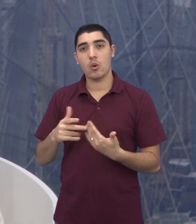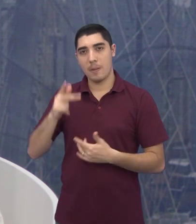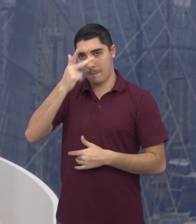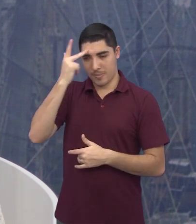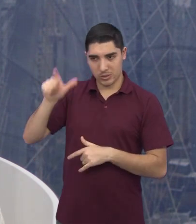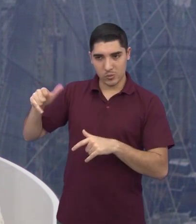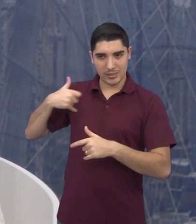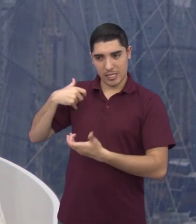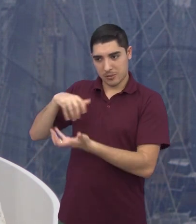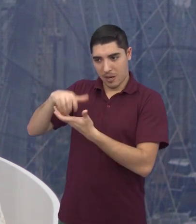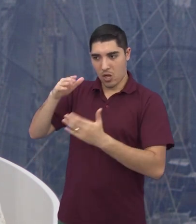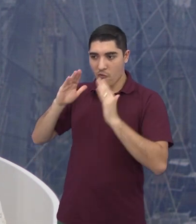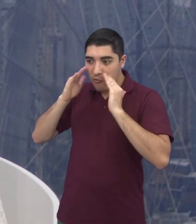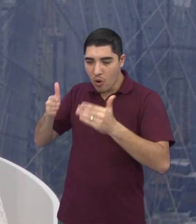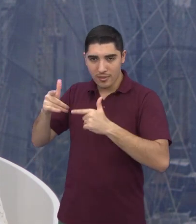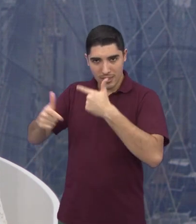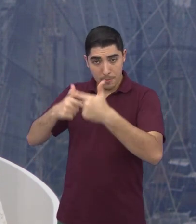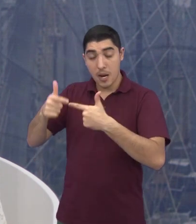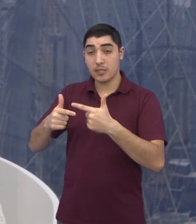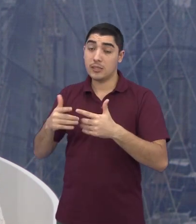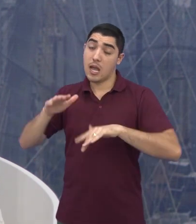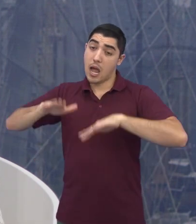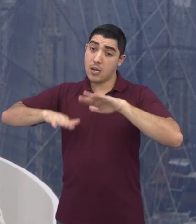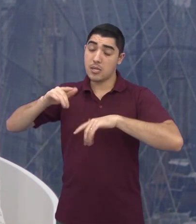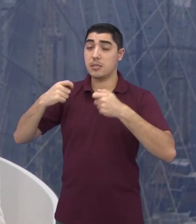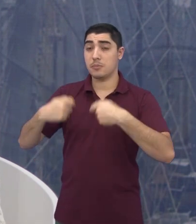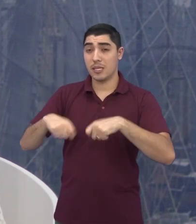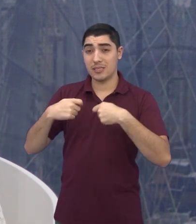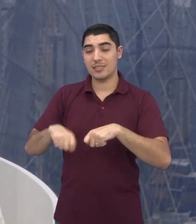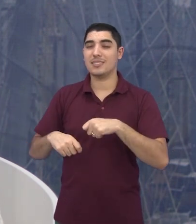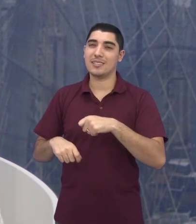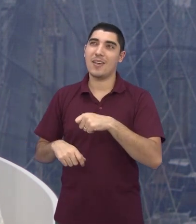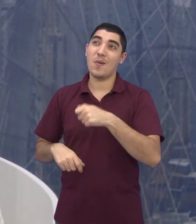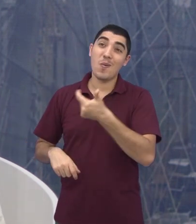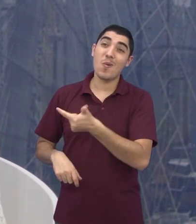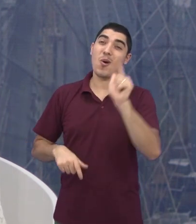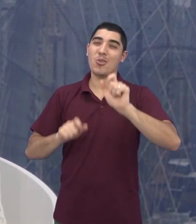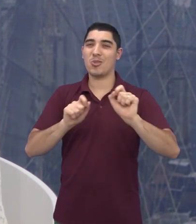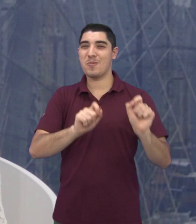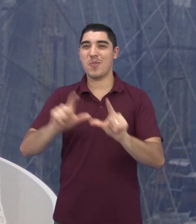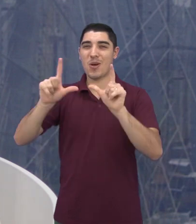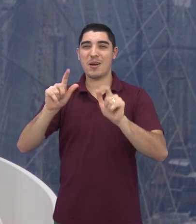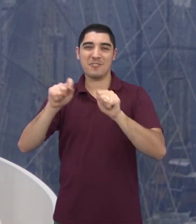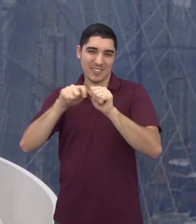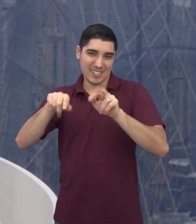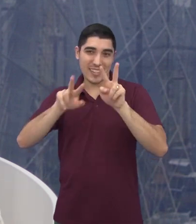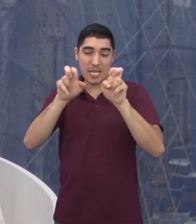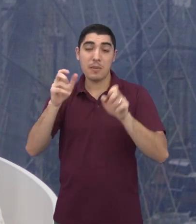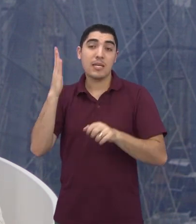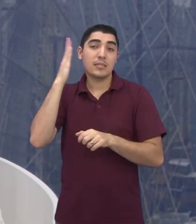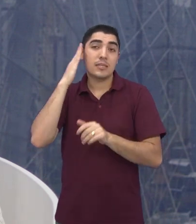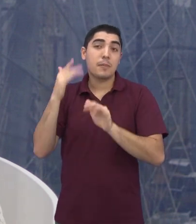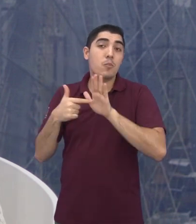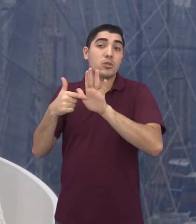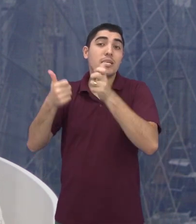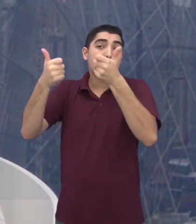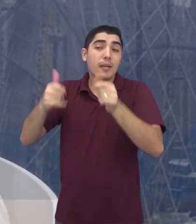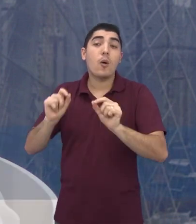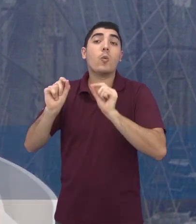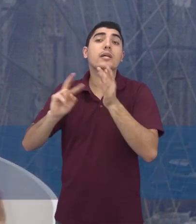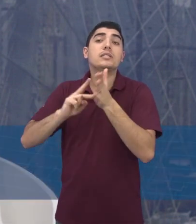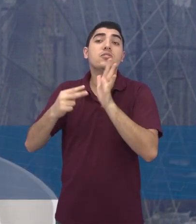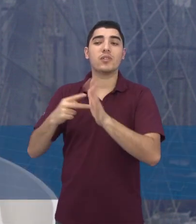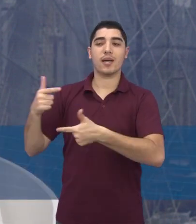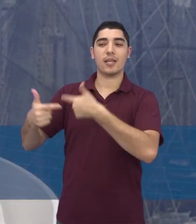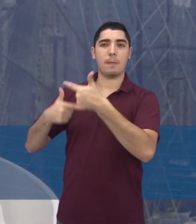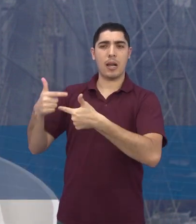no trabalho, a gente precisa, talvez aí um outro tema para um outro programa, conceituar o que é trabalho. Né? Trabalho